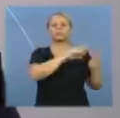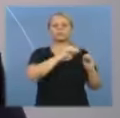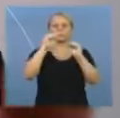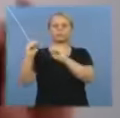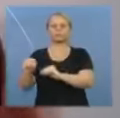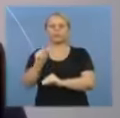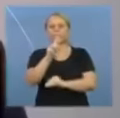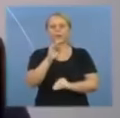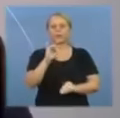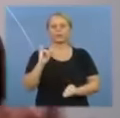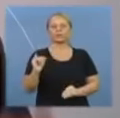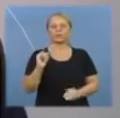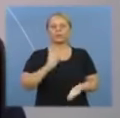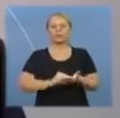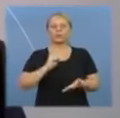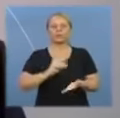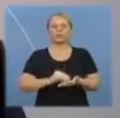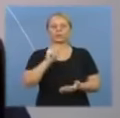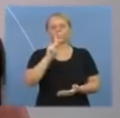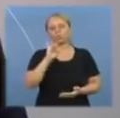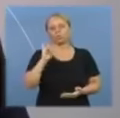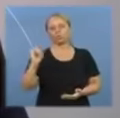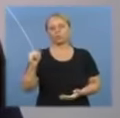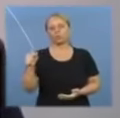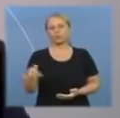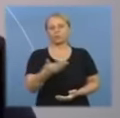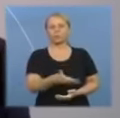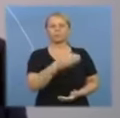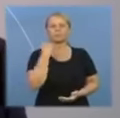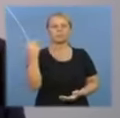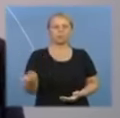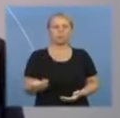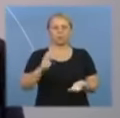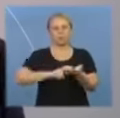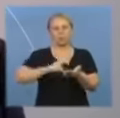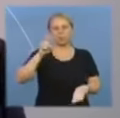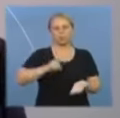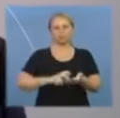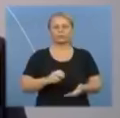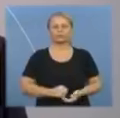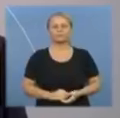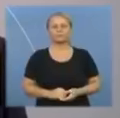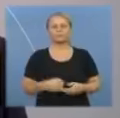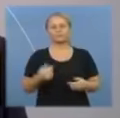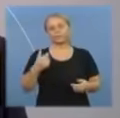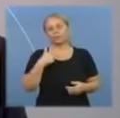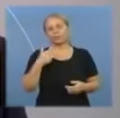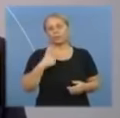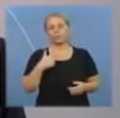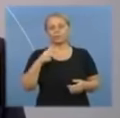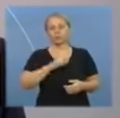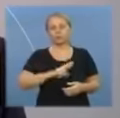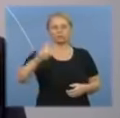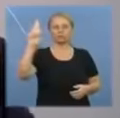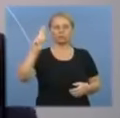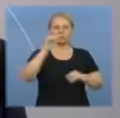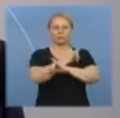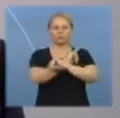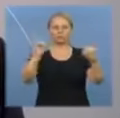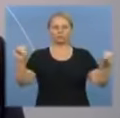UTI por falta de leito de UTI. Infelizmente, veio a óbito na UPA do lado de Santo Antônio. Eu tenho aqui a responsabilidade de fazer